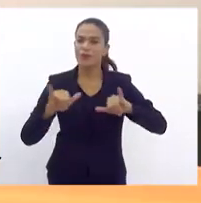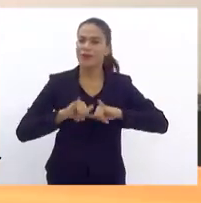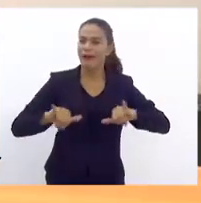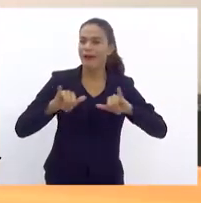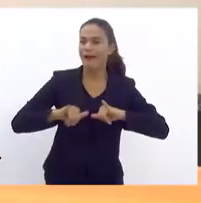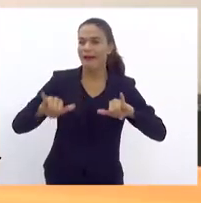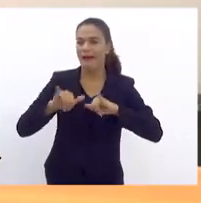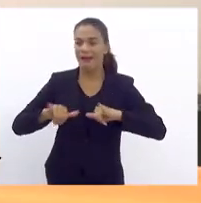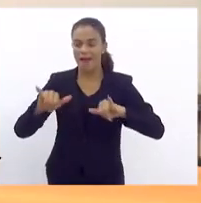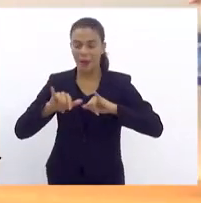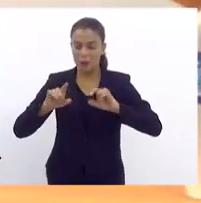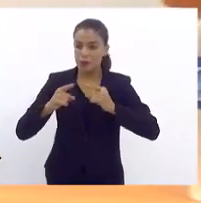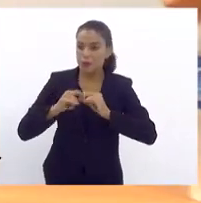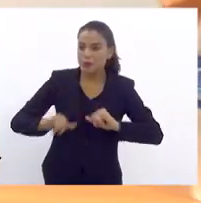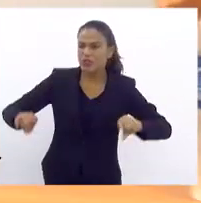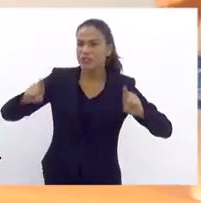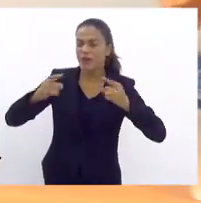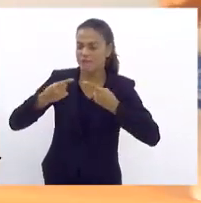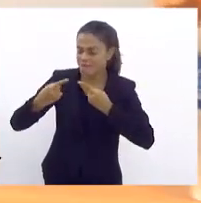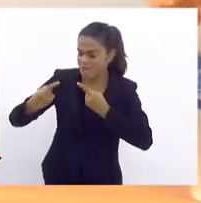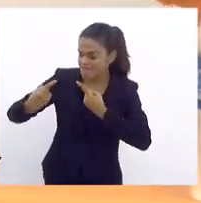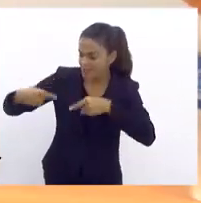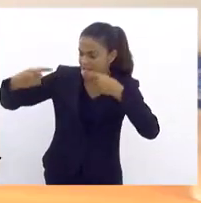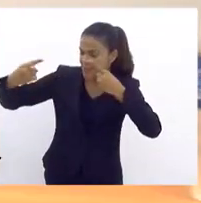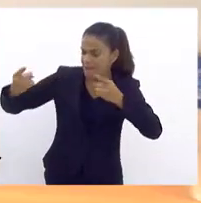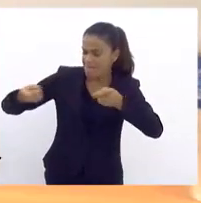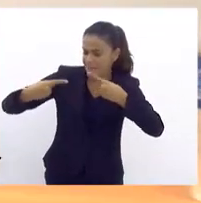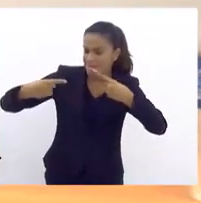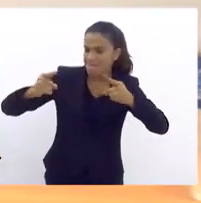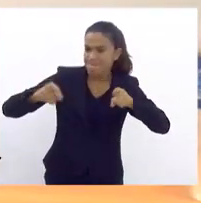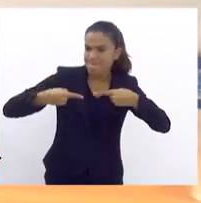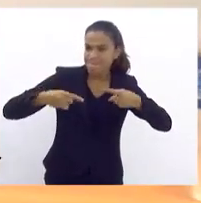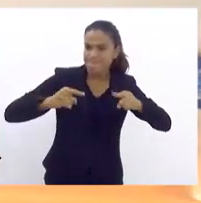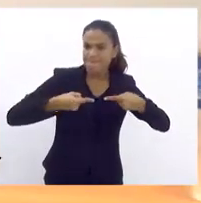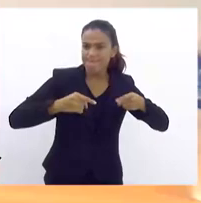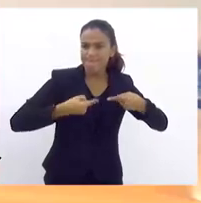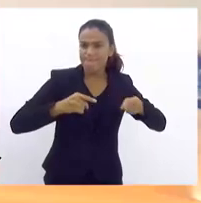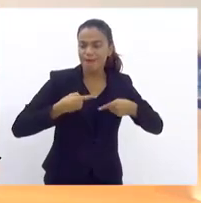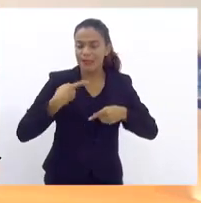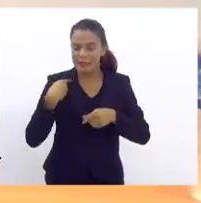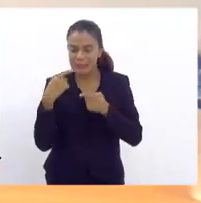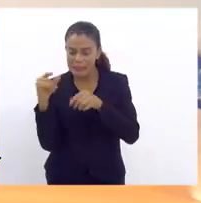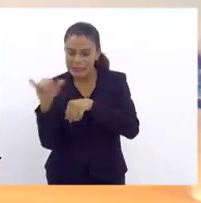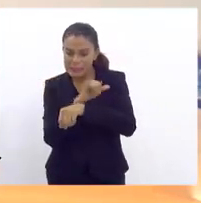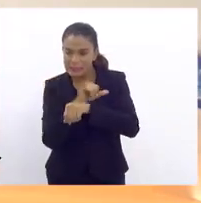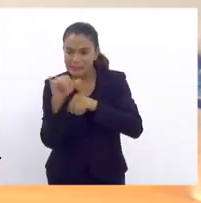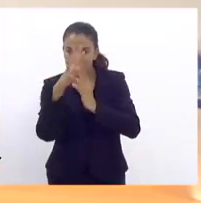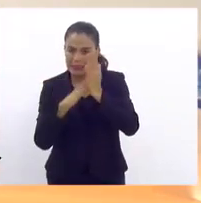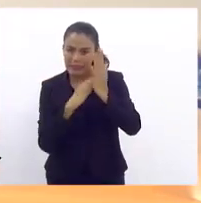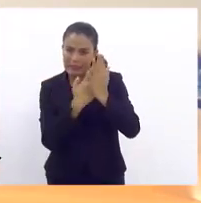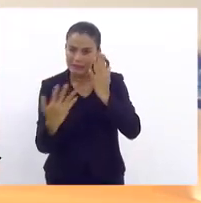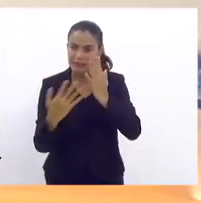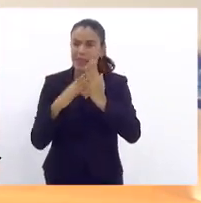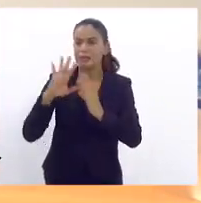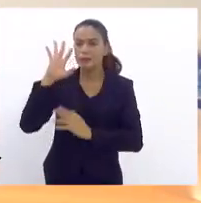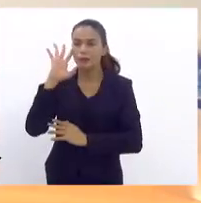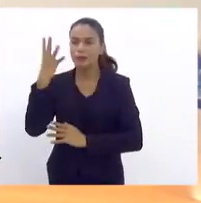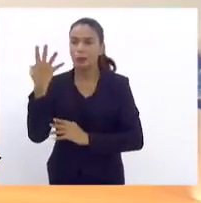esses desafios né de tentar traçar aqui soluções Enfim